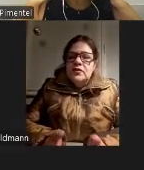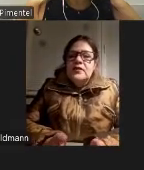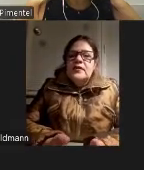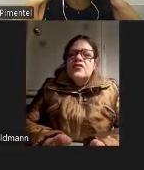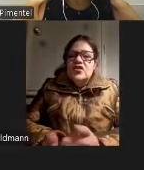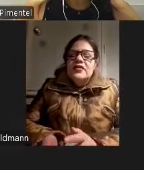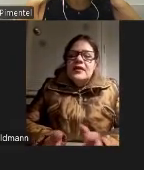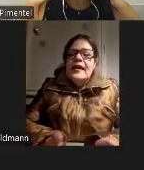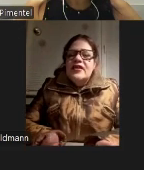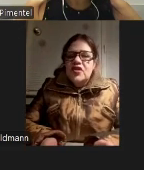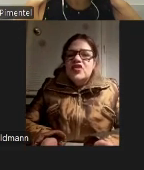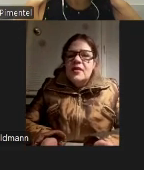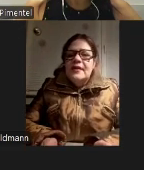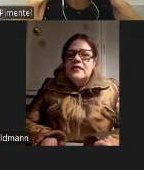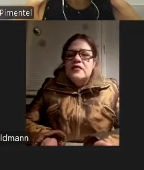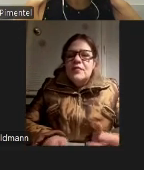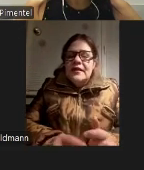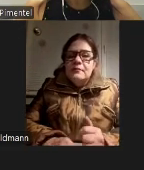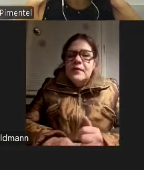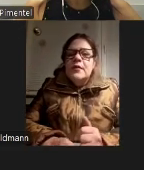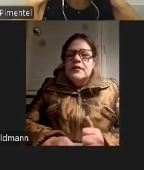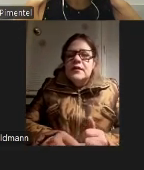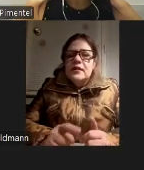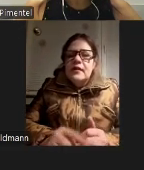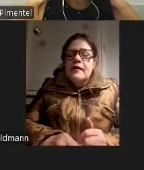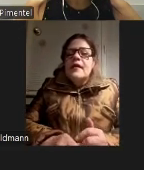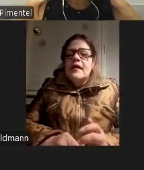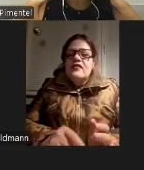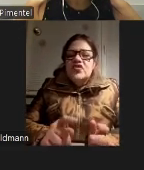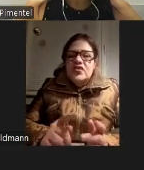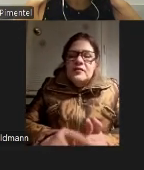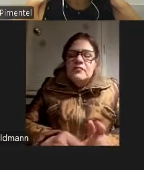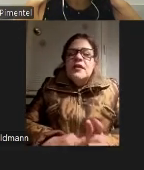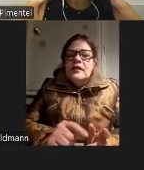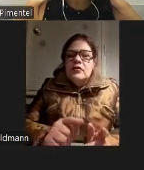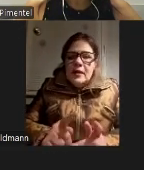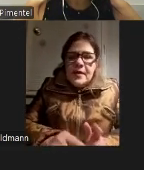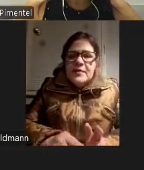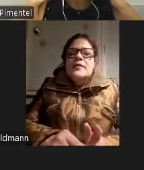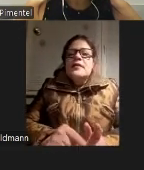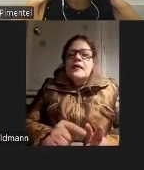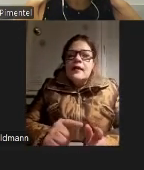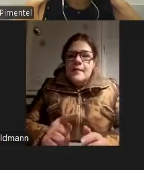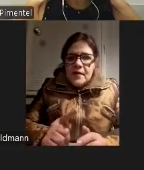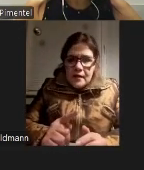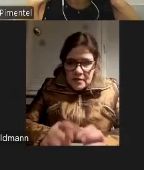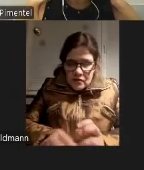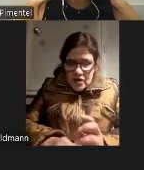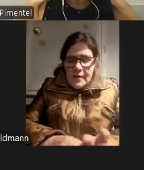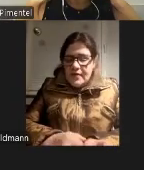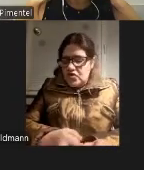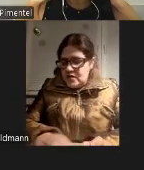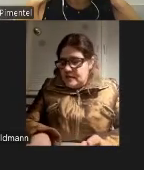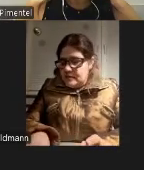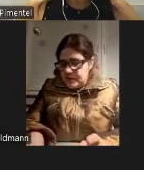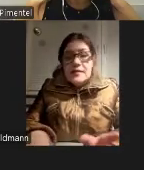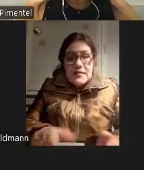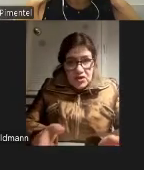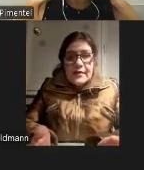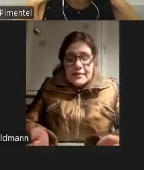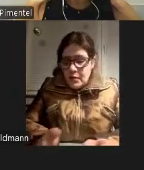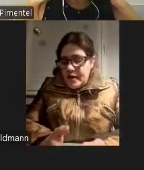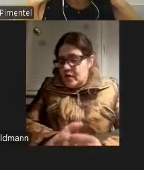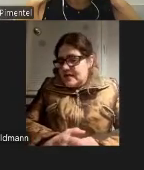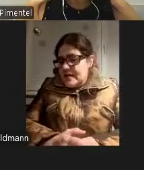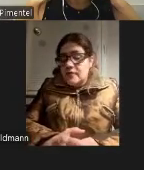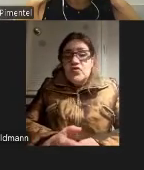Alzheimer, que não tinha, a gente só tinha aqueles 3 remedinhos, memantina, rivastigmina, donepezila, são os remédios que